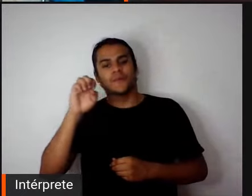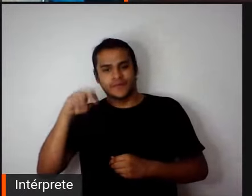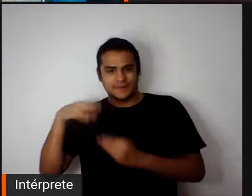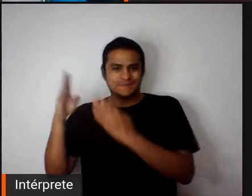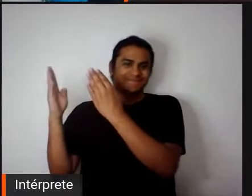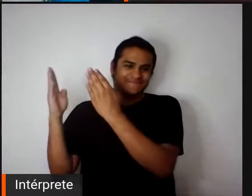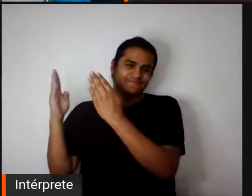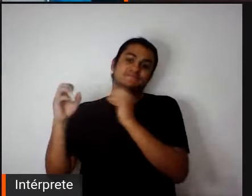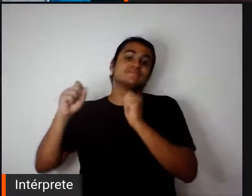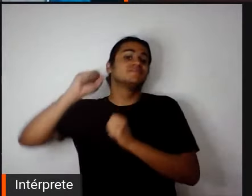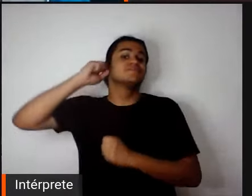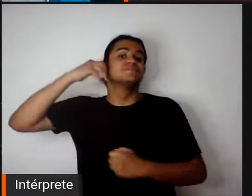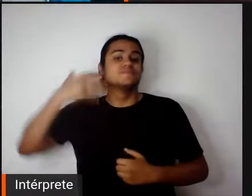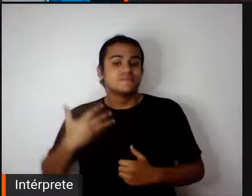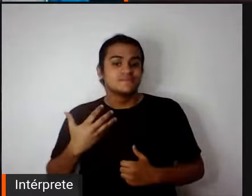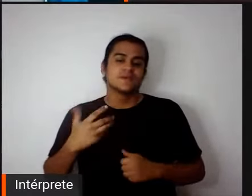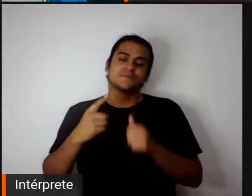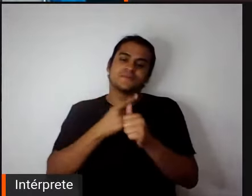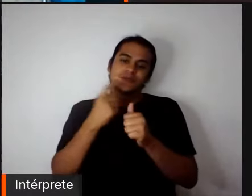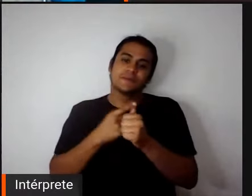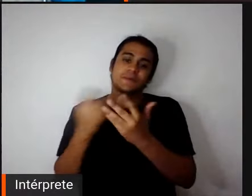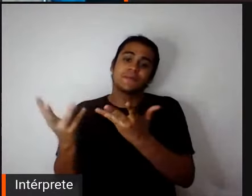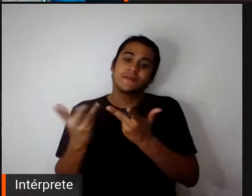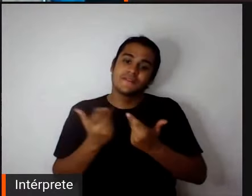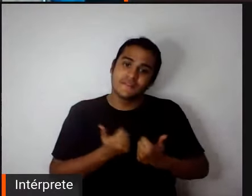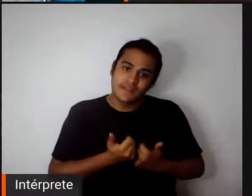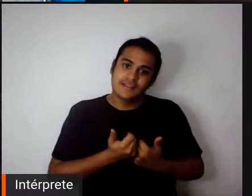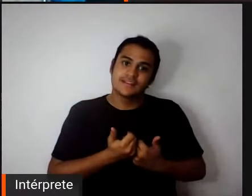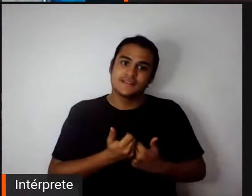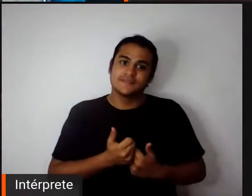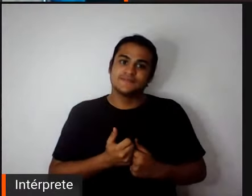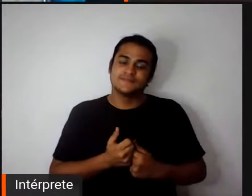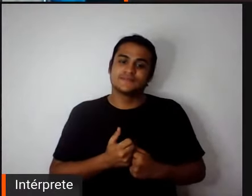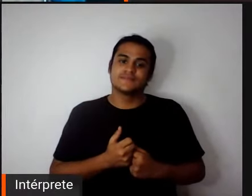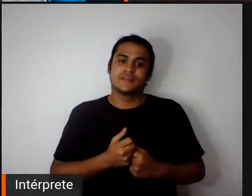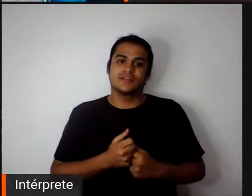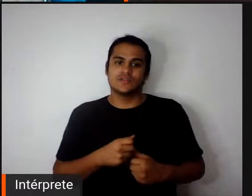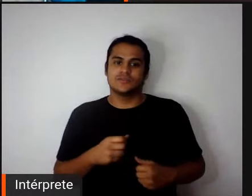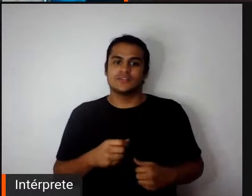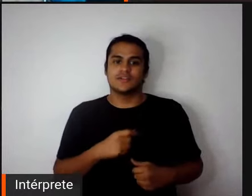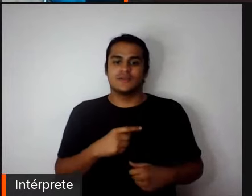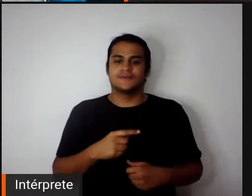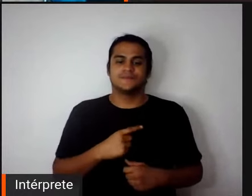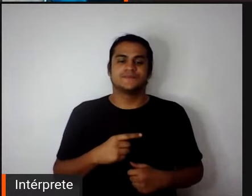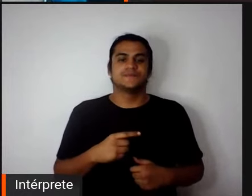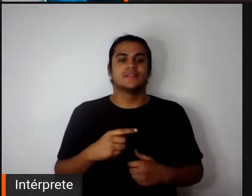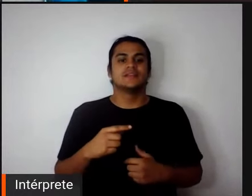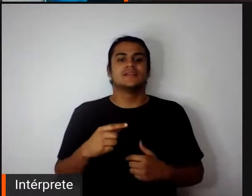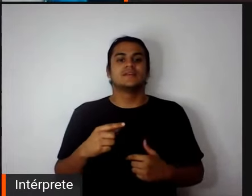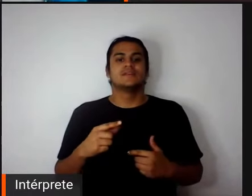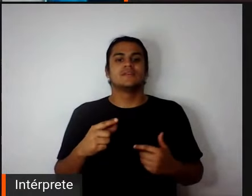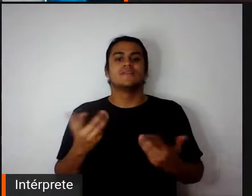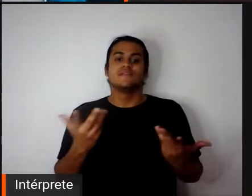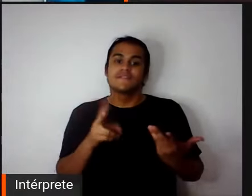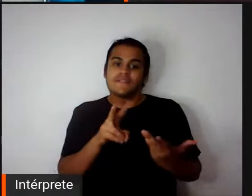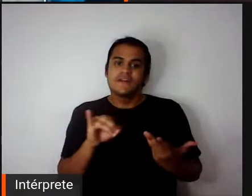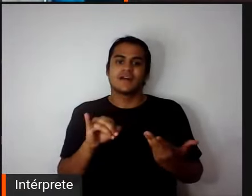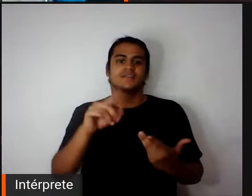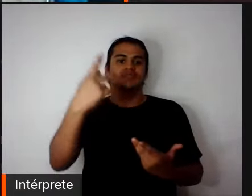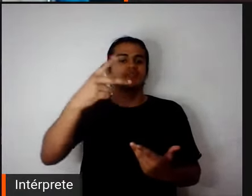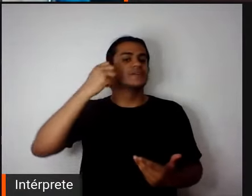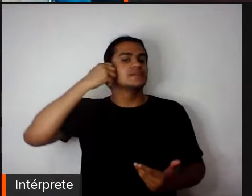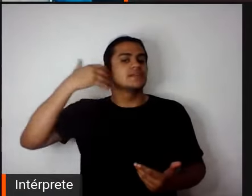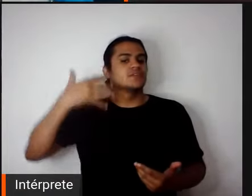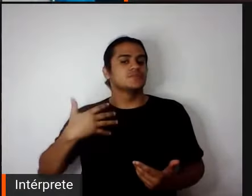bem-vinda. Começamos com isso que seria, né, e será essa autodescrição, tá